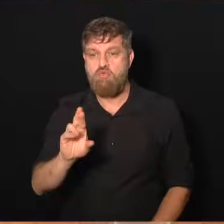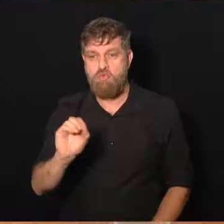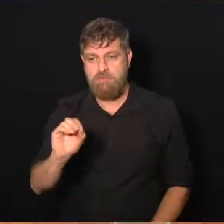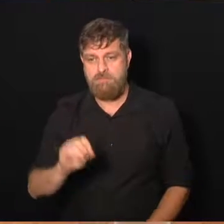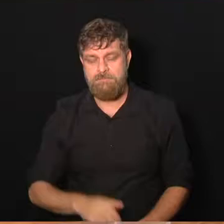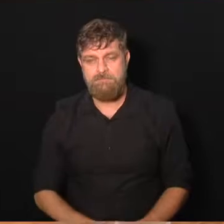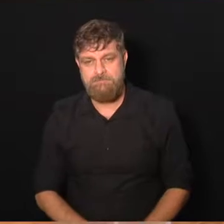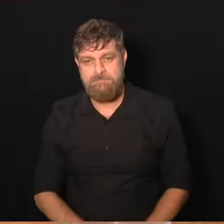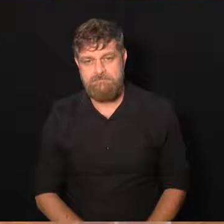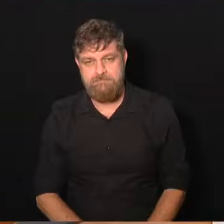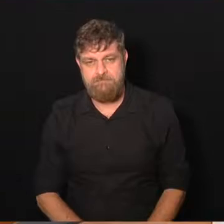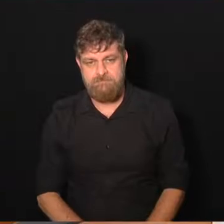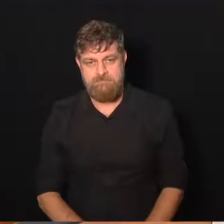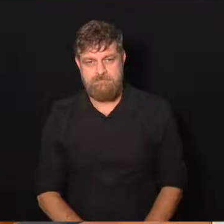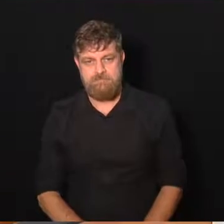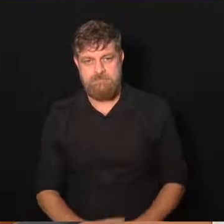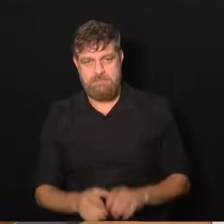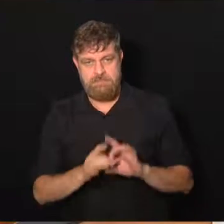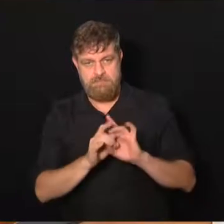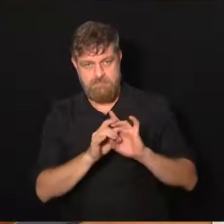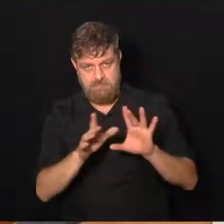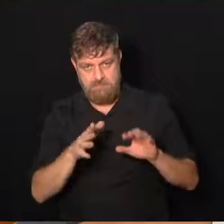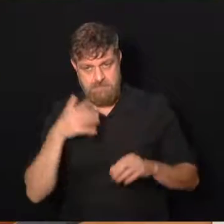Por gentileza.